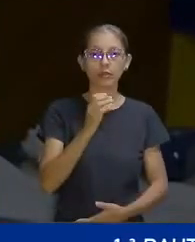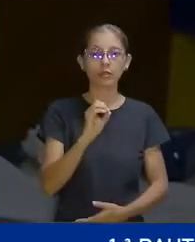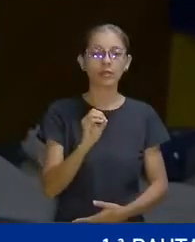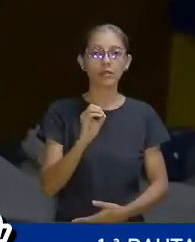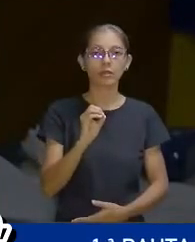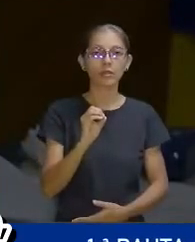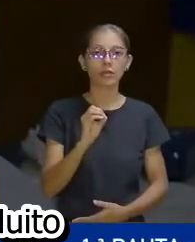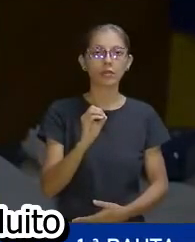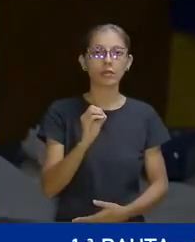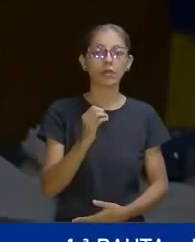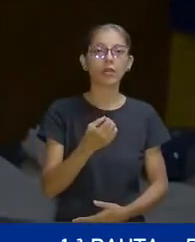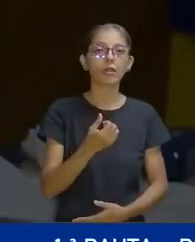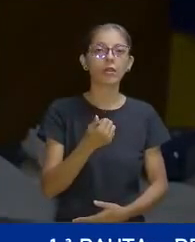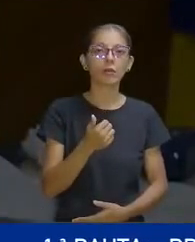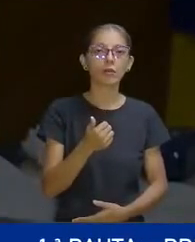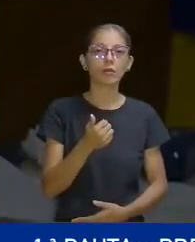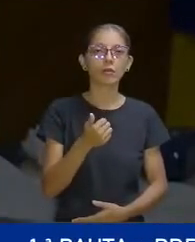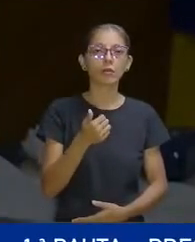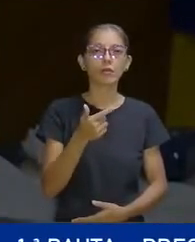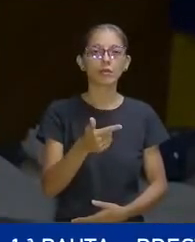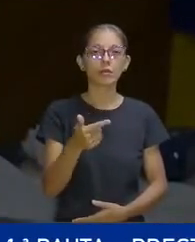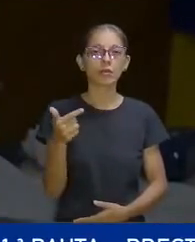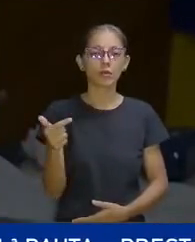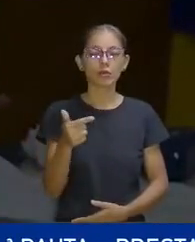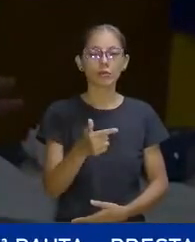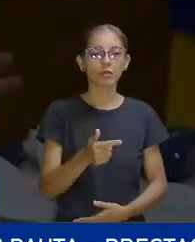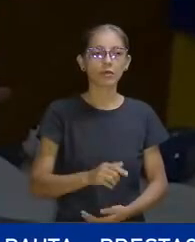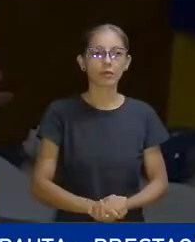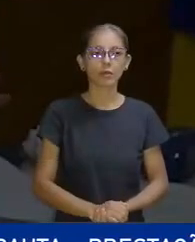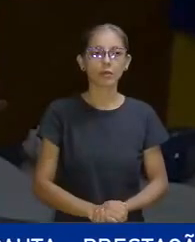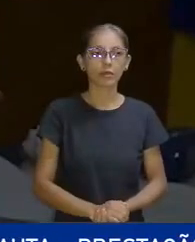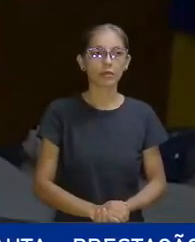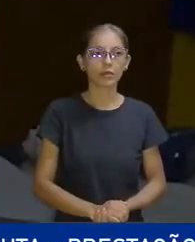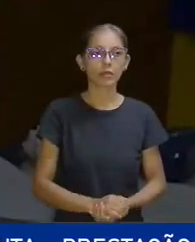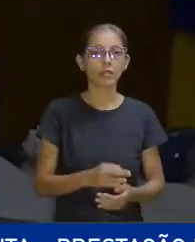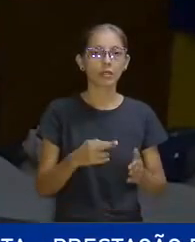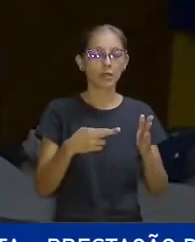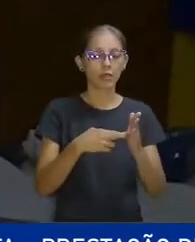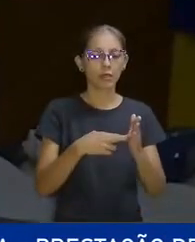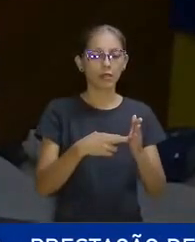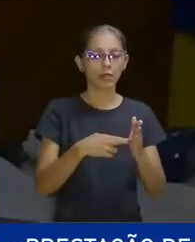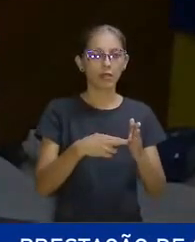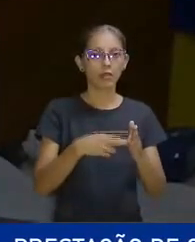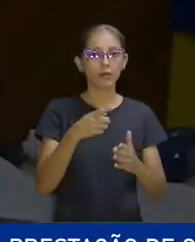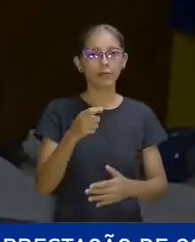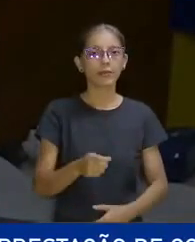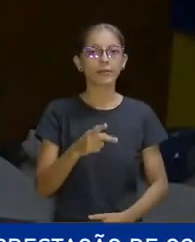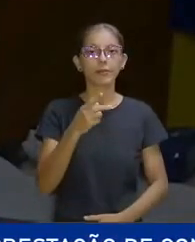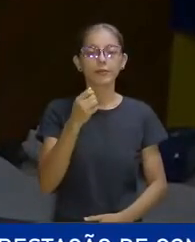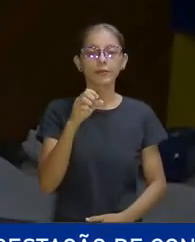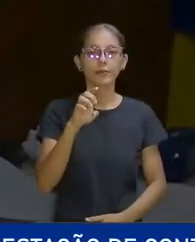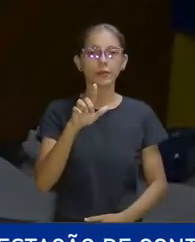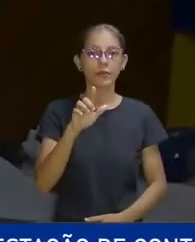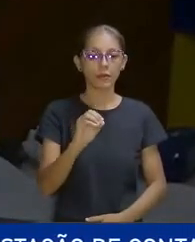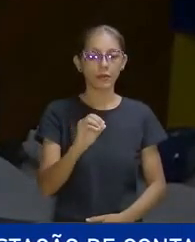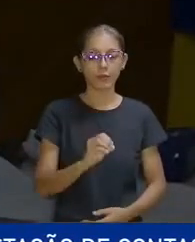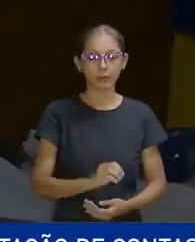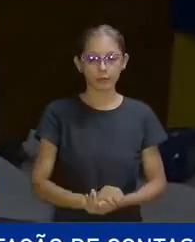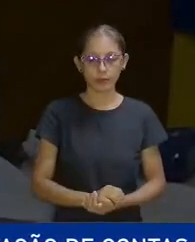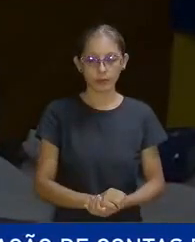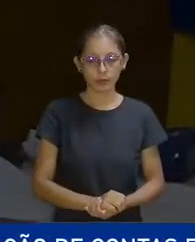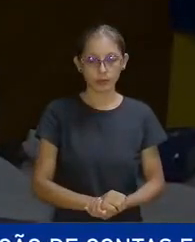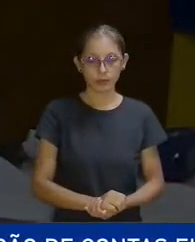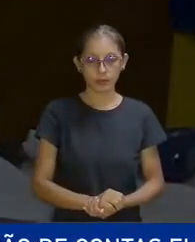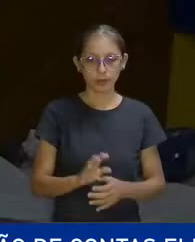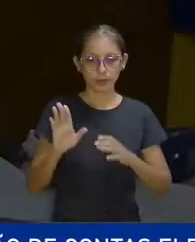601.294 de 2022. A relatora é a juíza Paola Santos, trata de prestação de contas de Marcivânia do Socorro